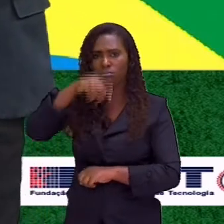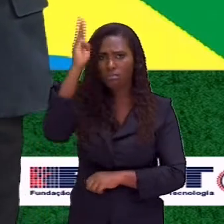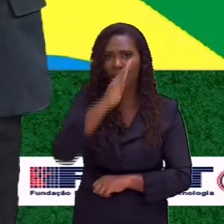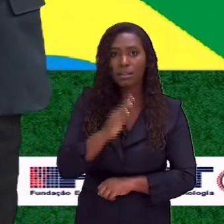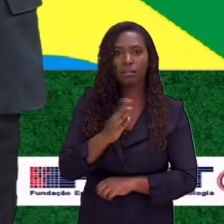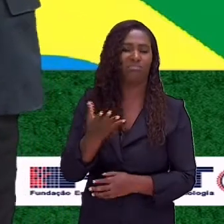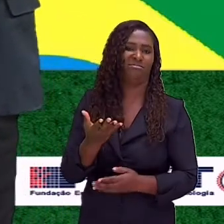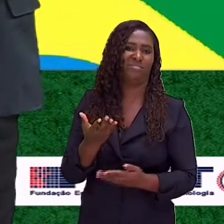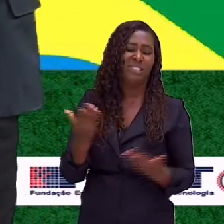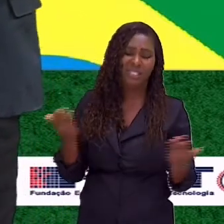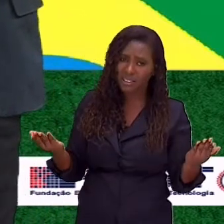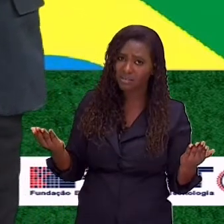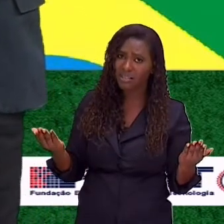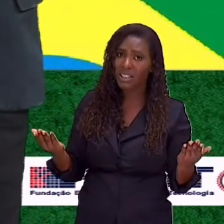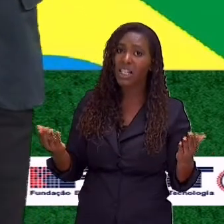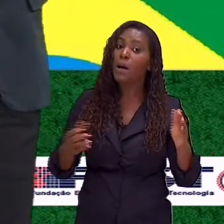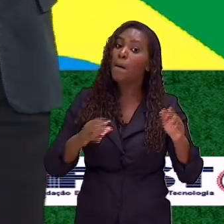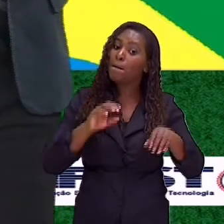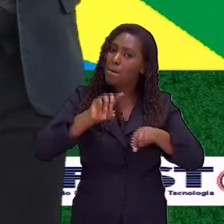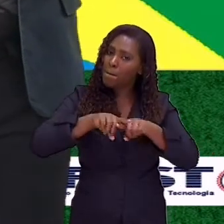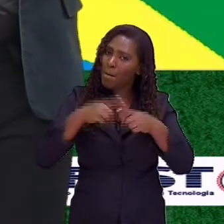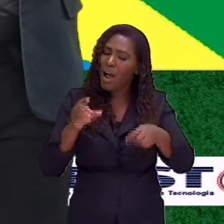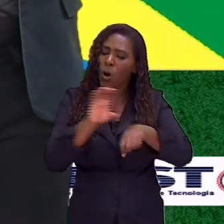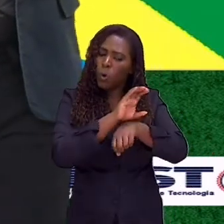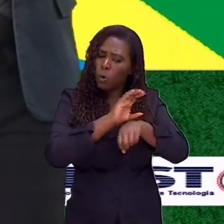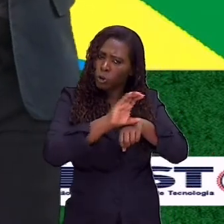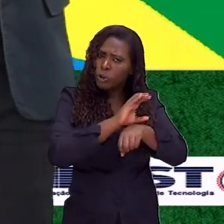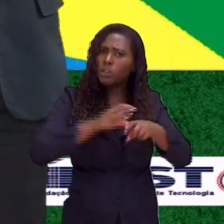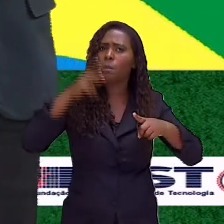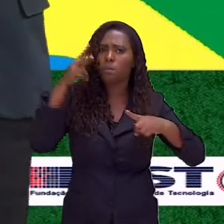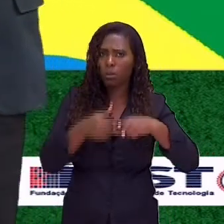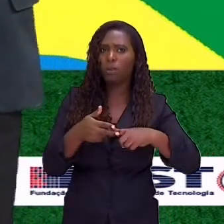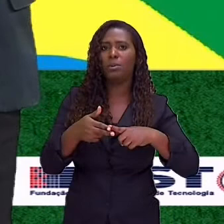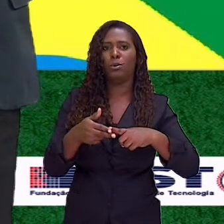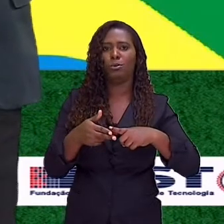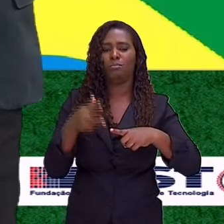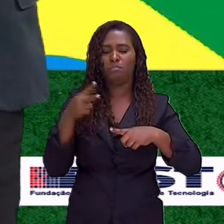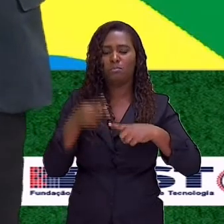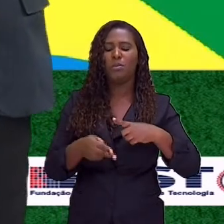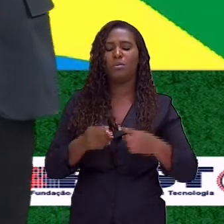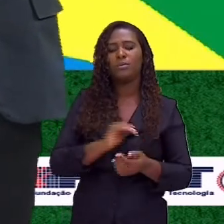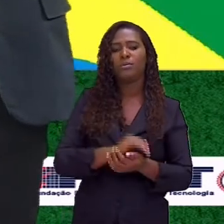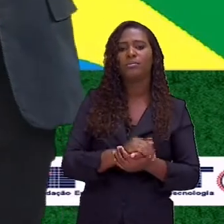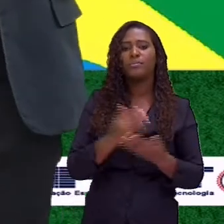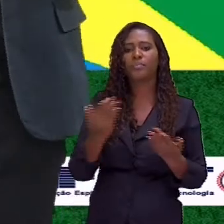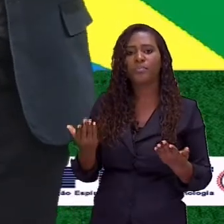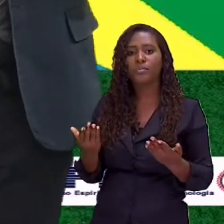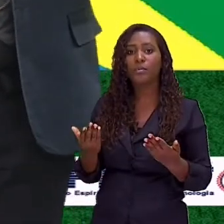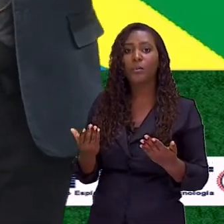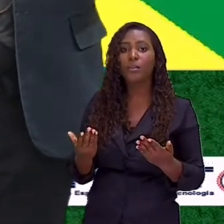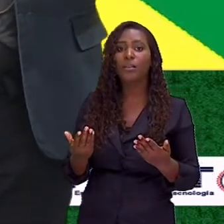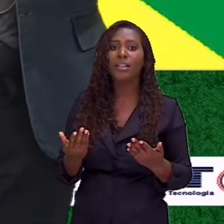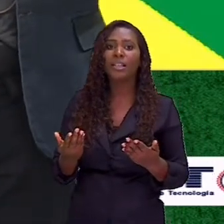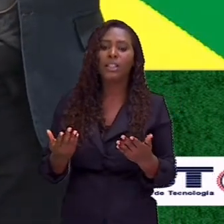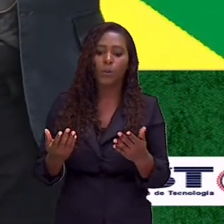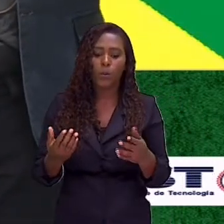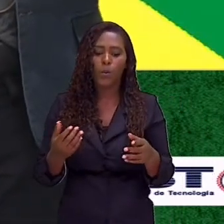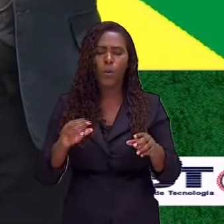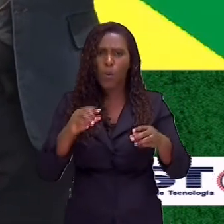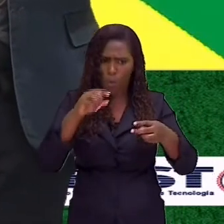atual Constituição, reza que a República Federativa do Brasil é formada pela união